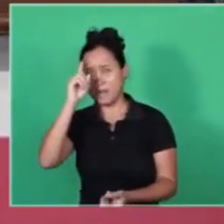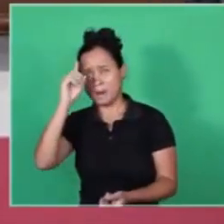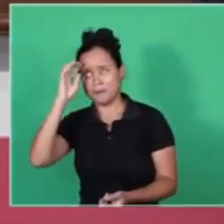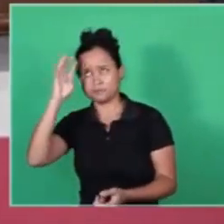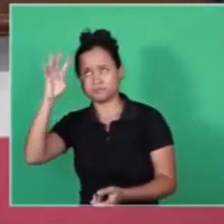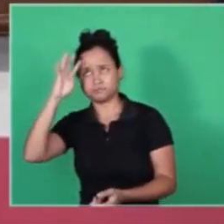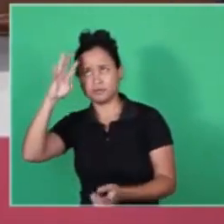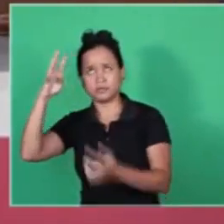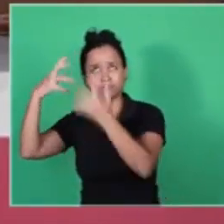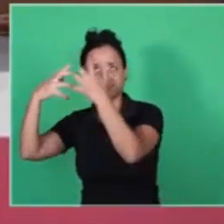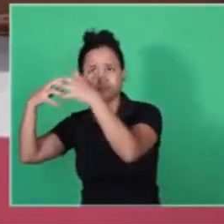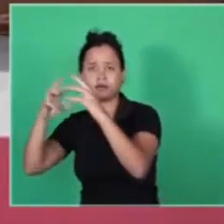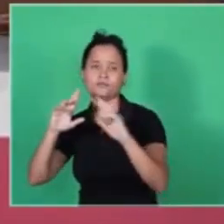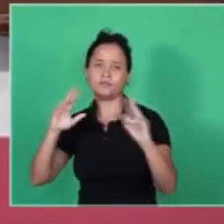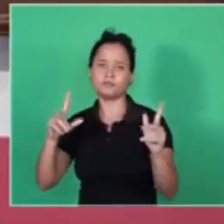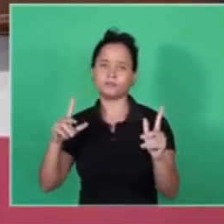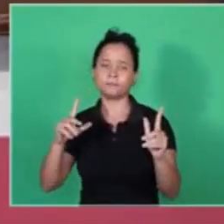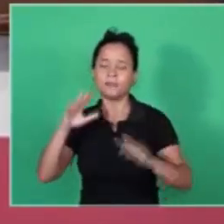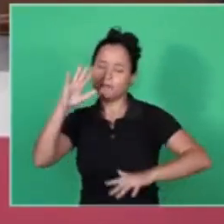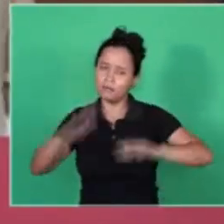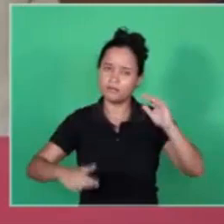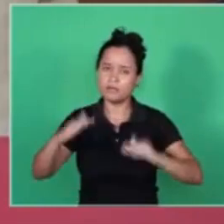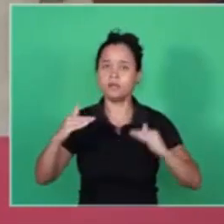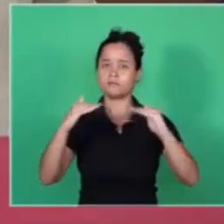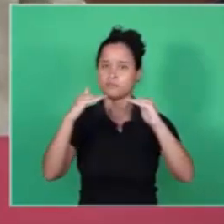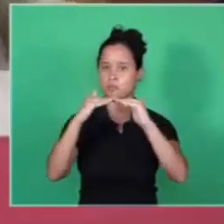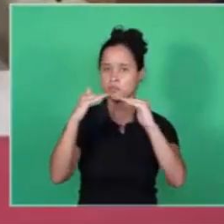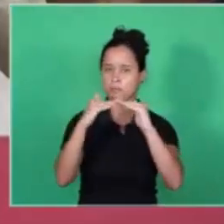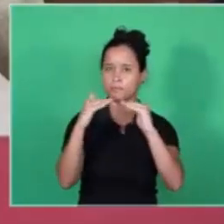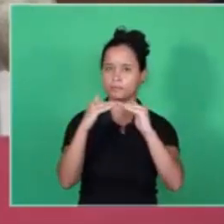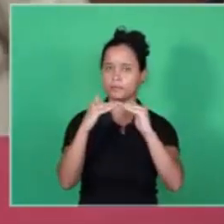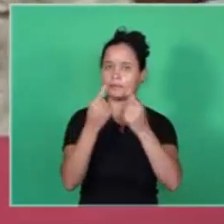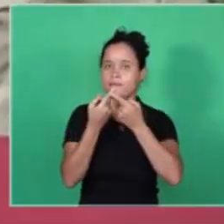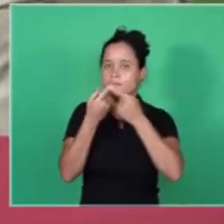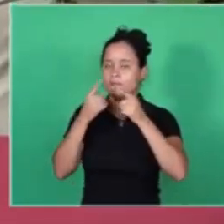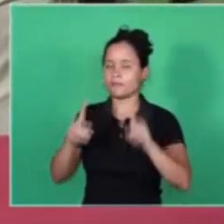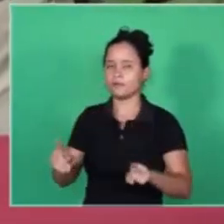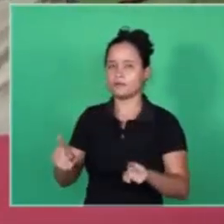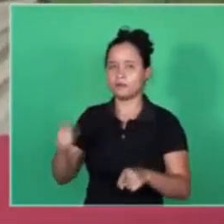concordar, mas o pensamento é